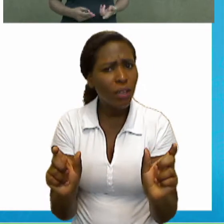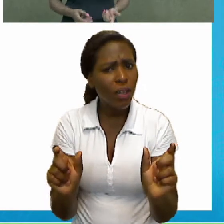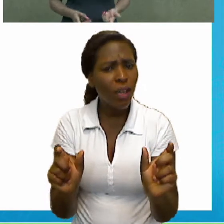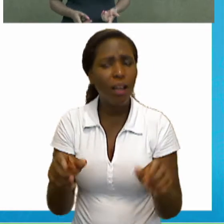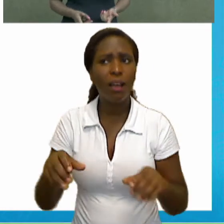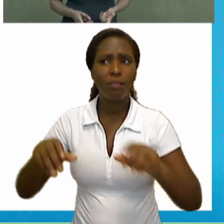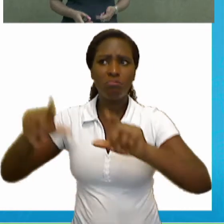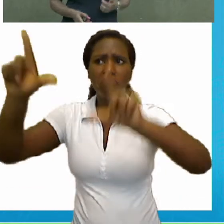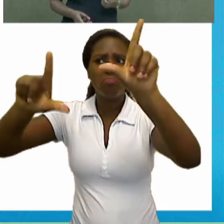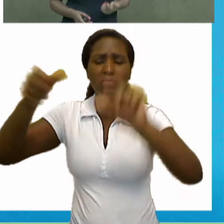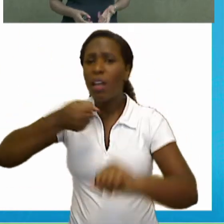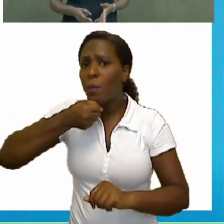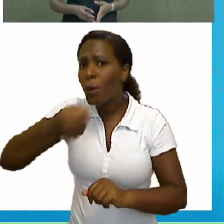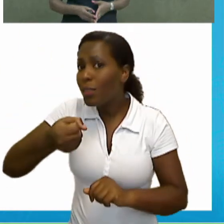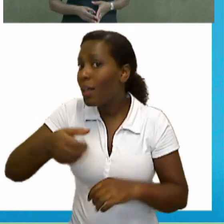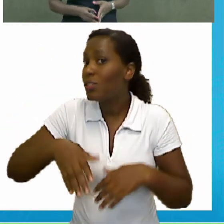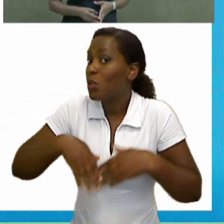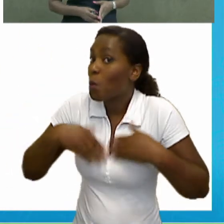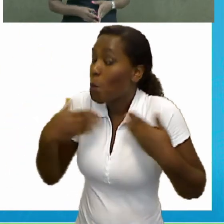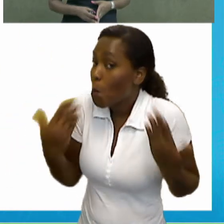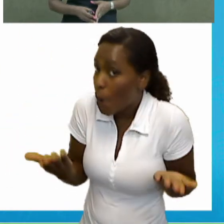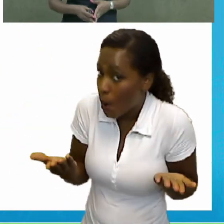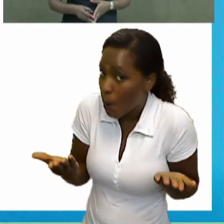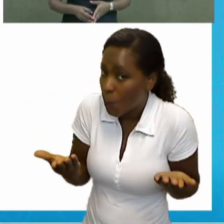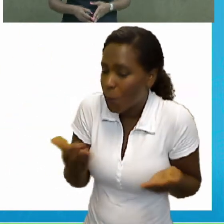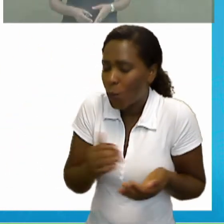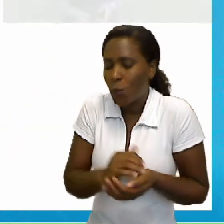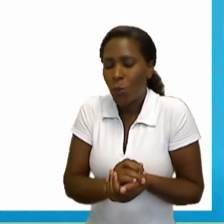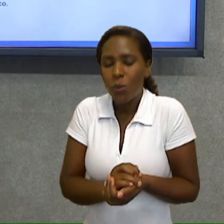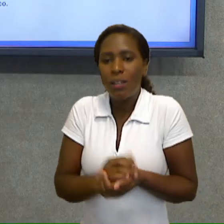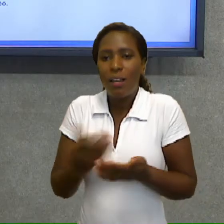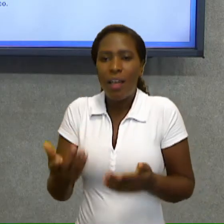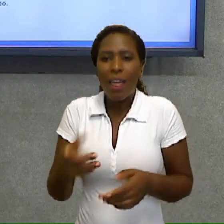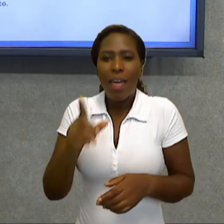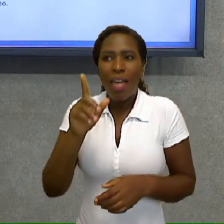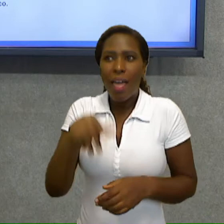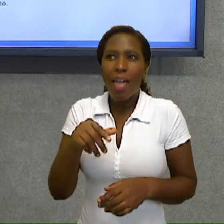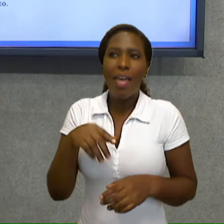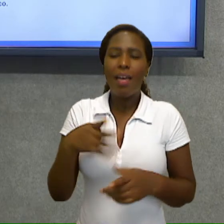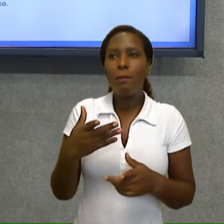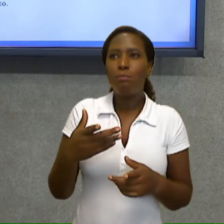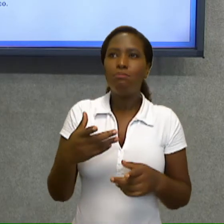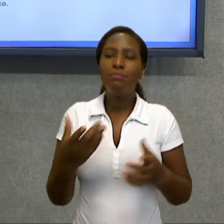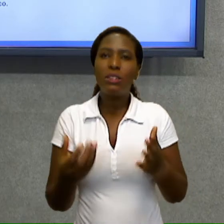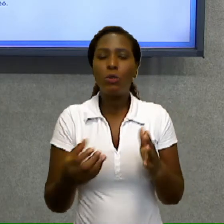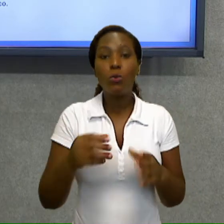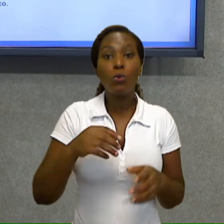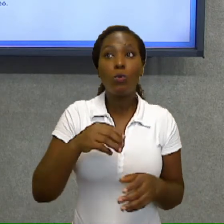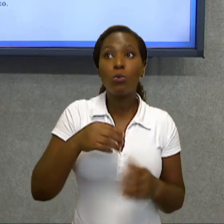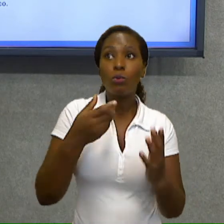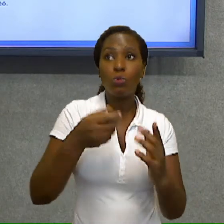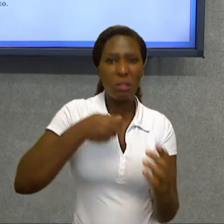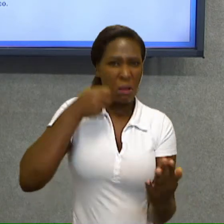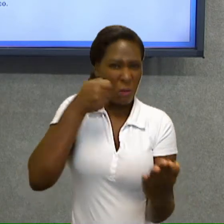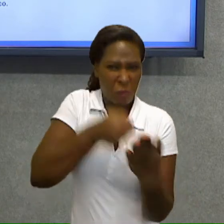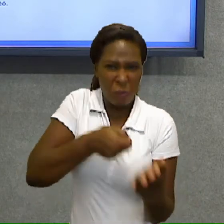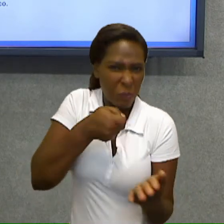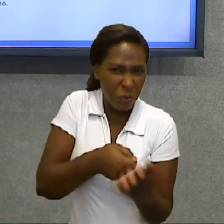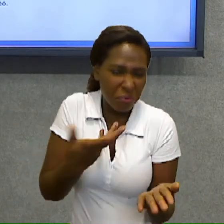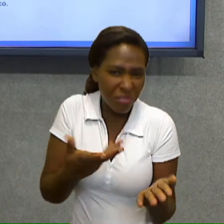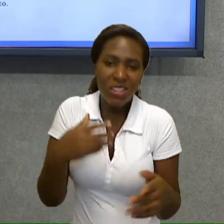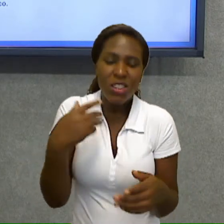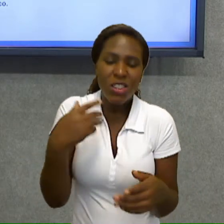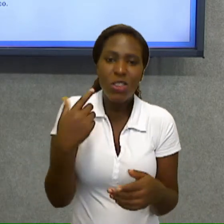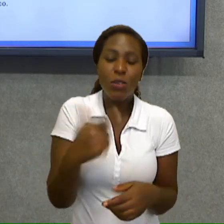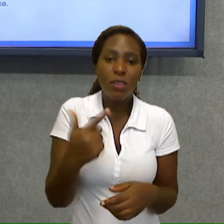reportagem é mais ampla e menos rígida na estrutura textual. Ela pode incluir as opiniões e interpretações do